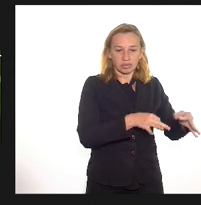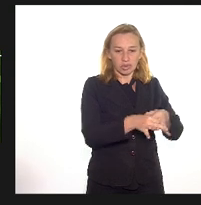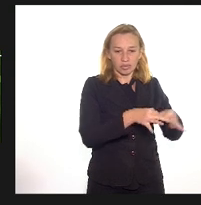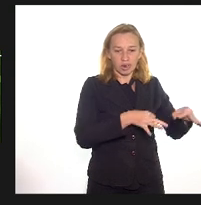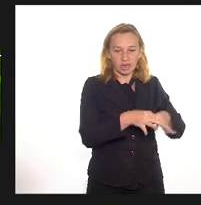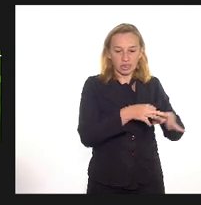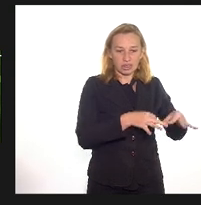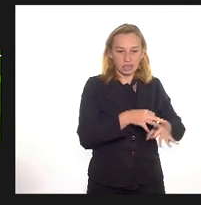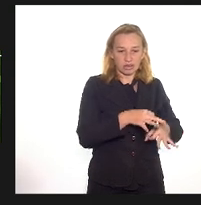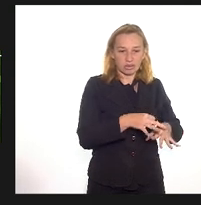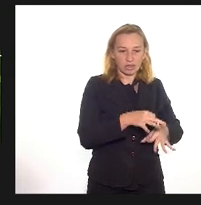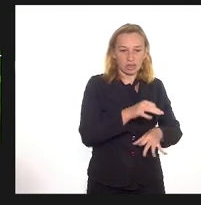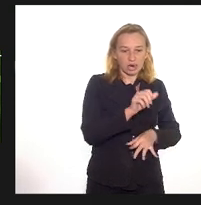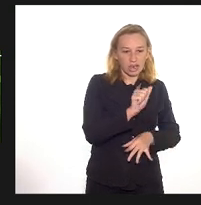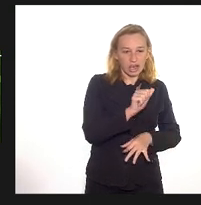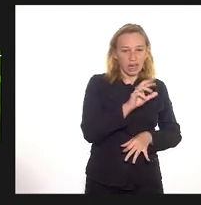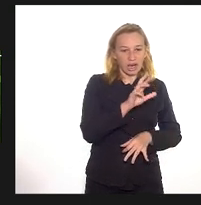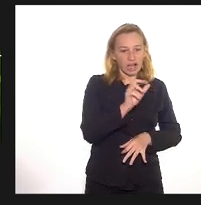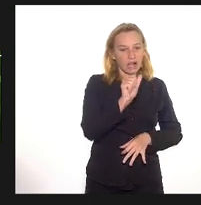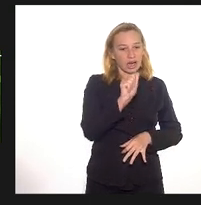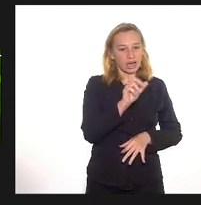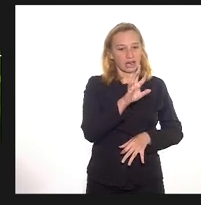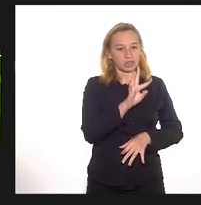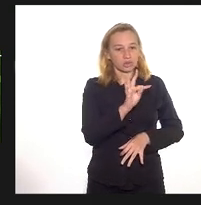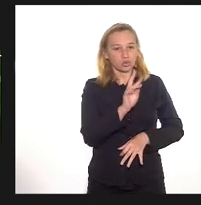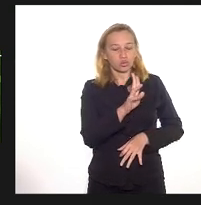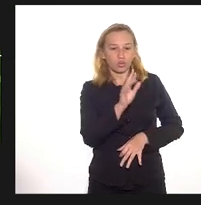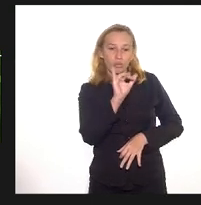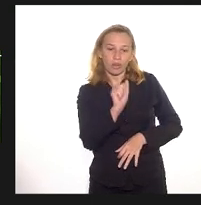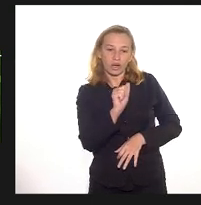assim o fazendo, ela deverá